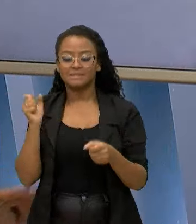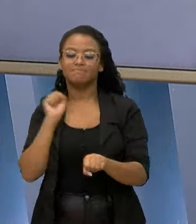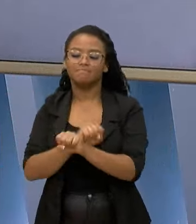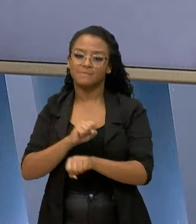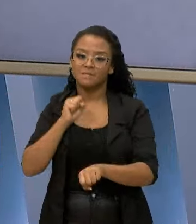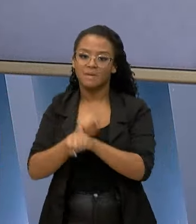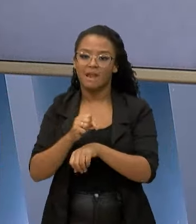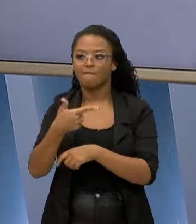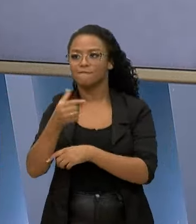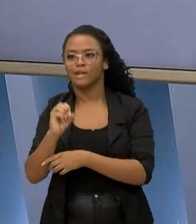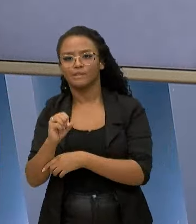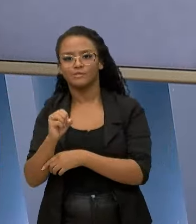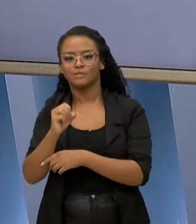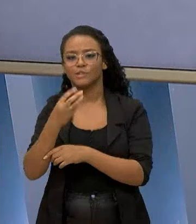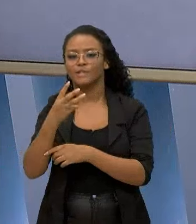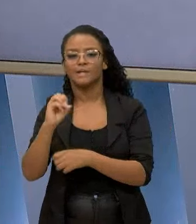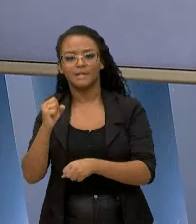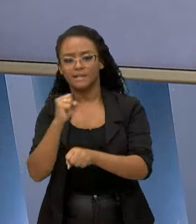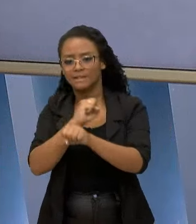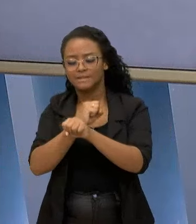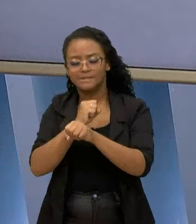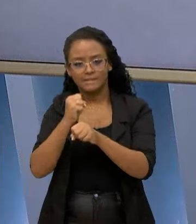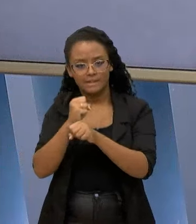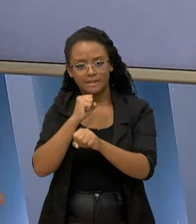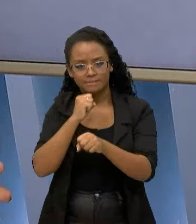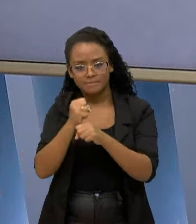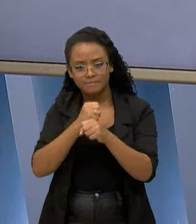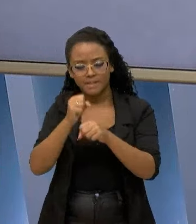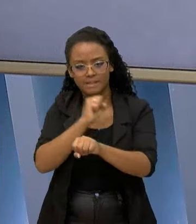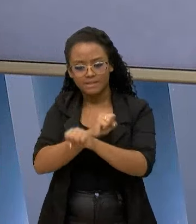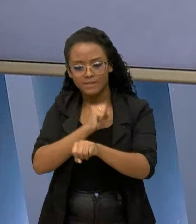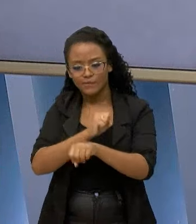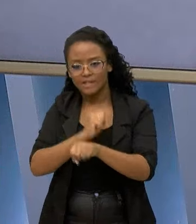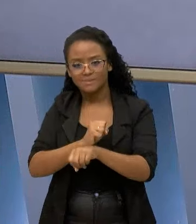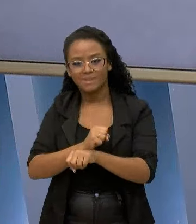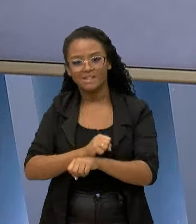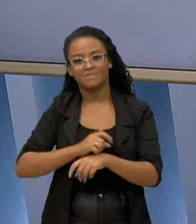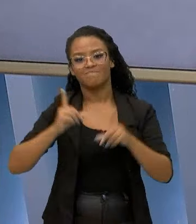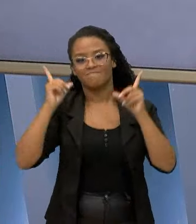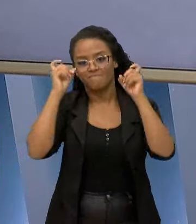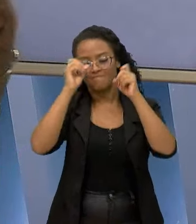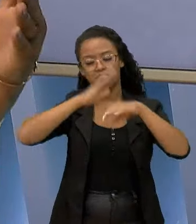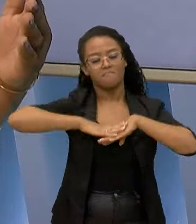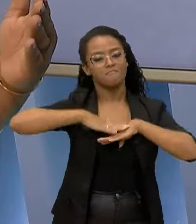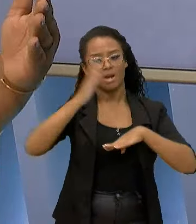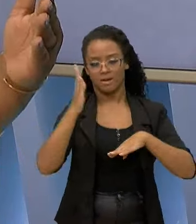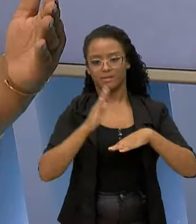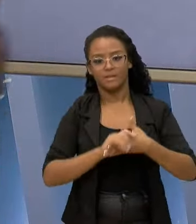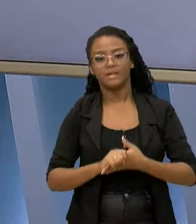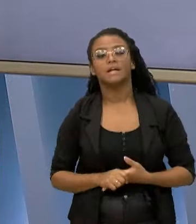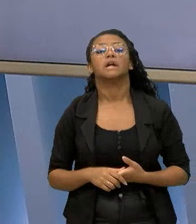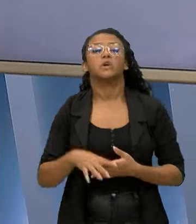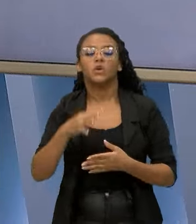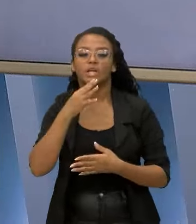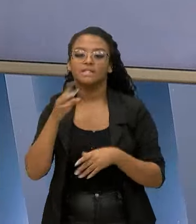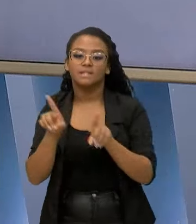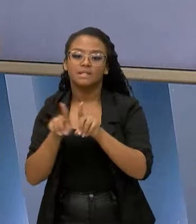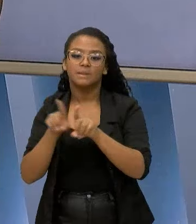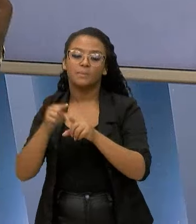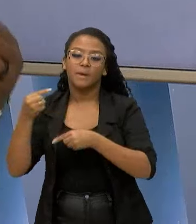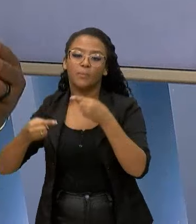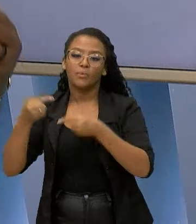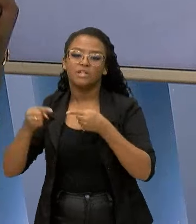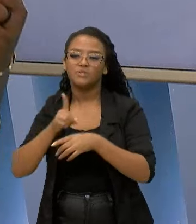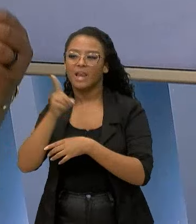difícil. Aí vai ficando cada vez mais impossível. E eu pude também conhecer políticos lá da União Europeia que me apresentaram